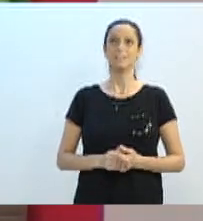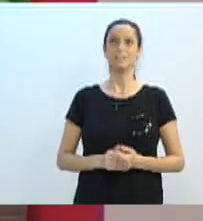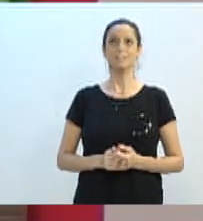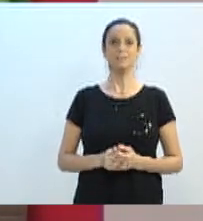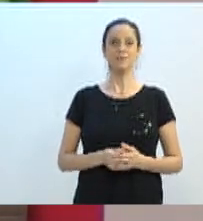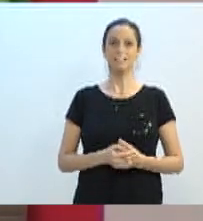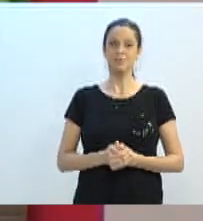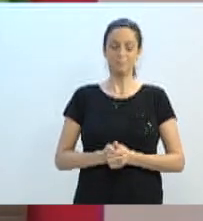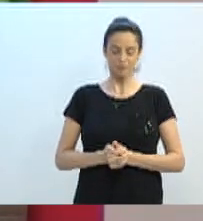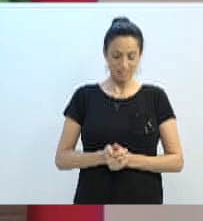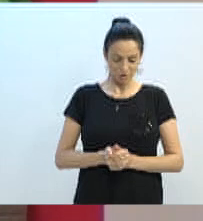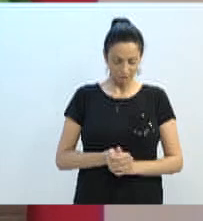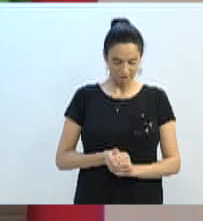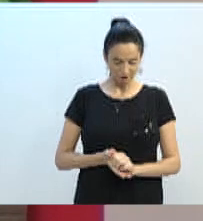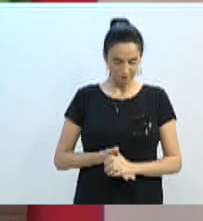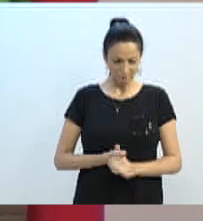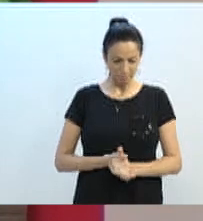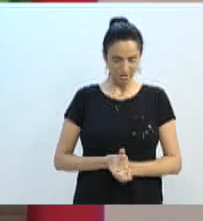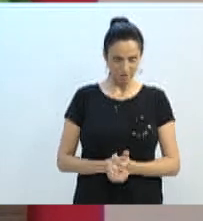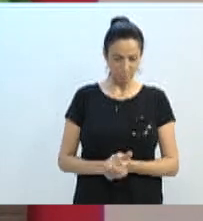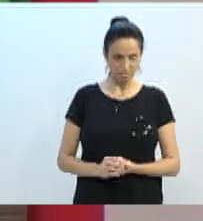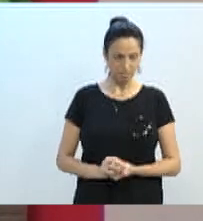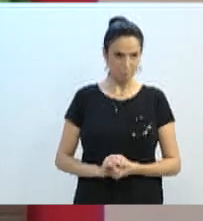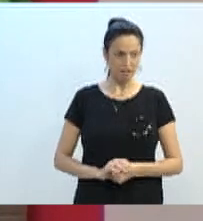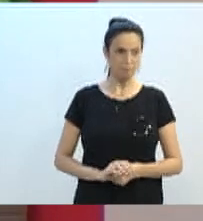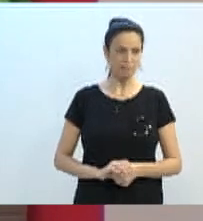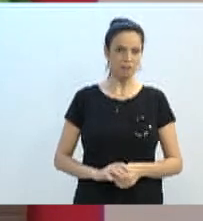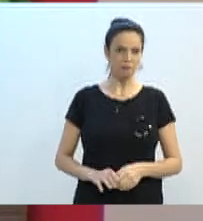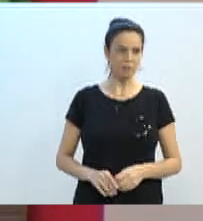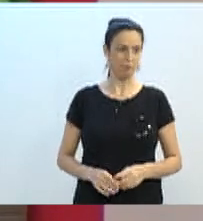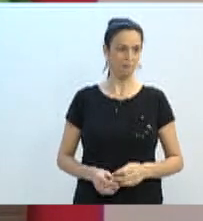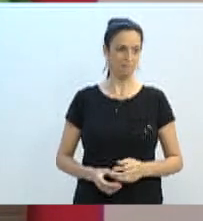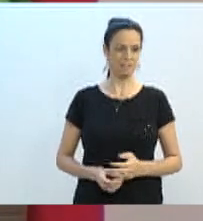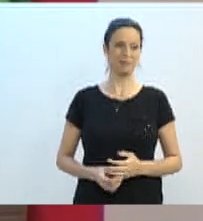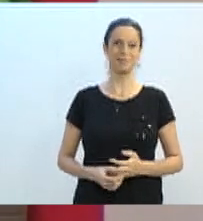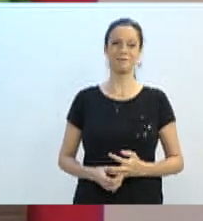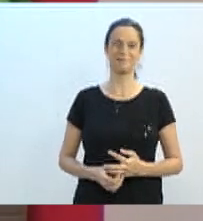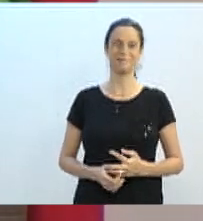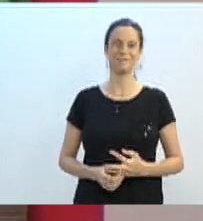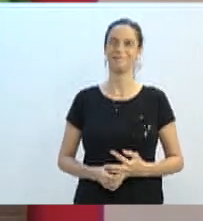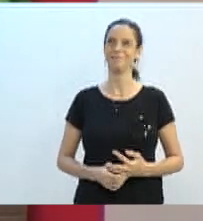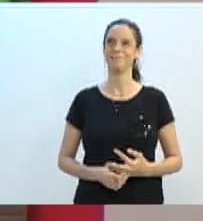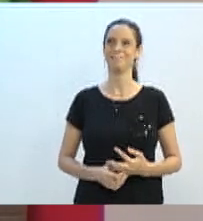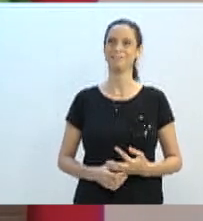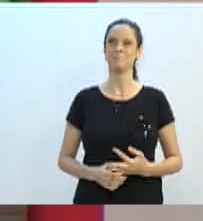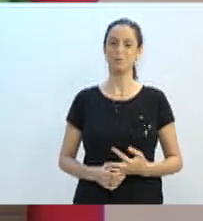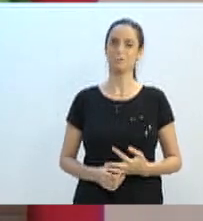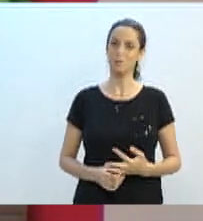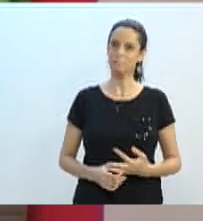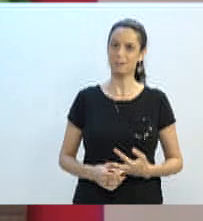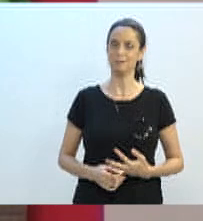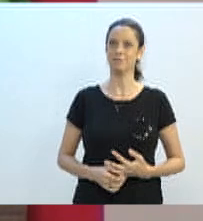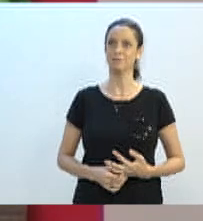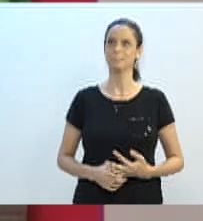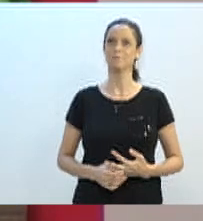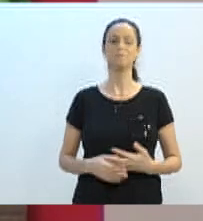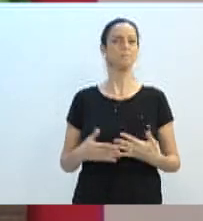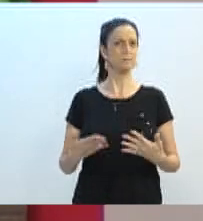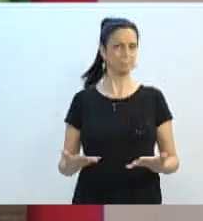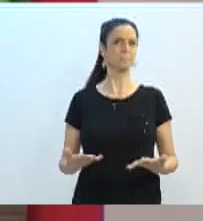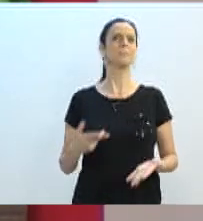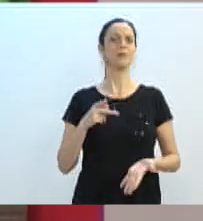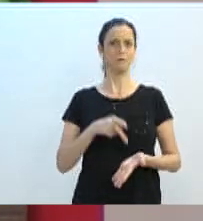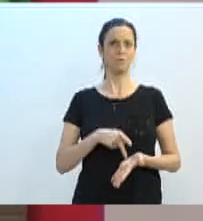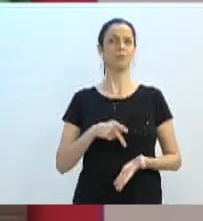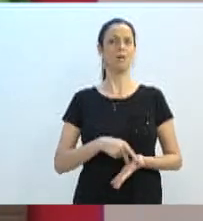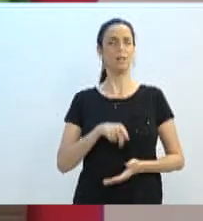Muito obrigado. Mais dois, três minutos. Devido aos apartes, vereador Marcos da Rosa, lhe concedo mais três minutos. Muito obrigado. O que houve, vereador Matias? O